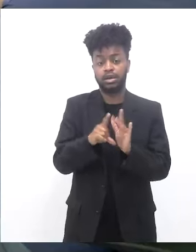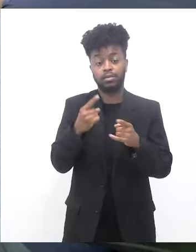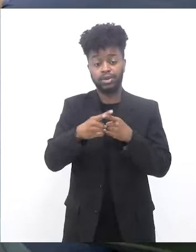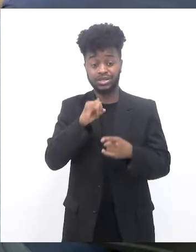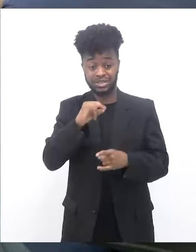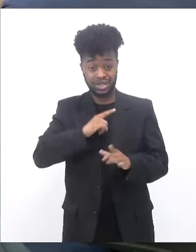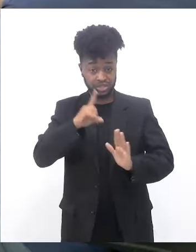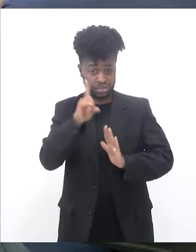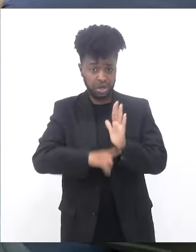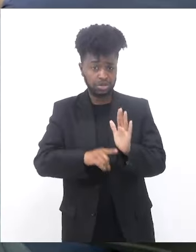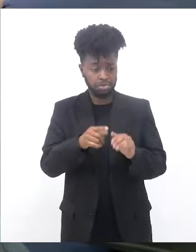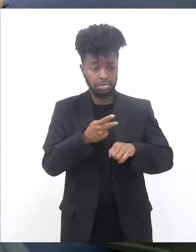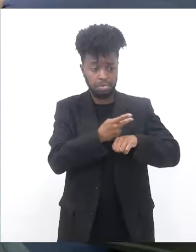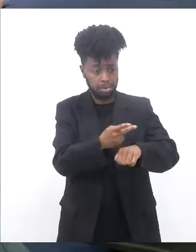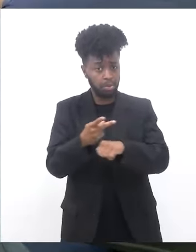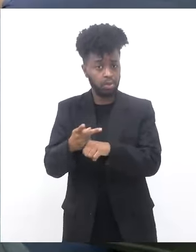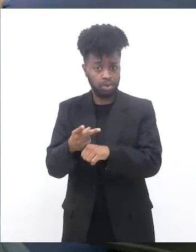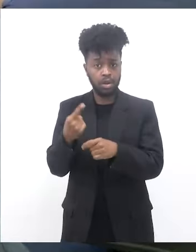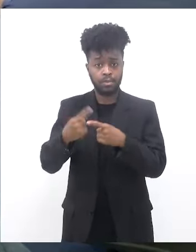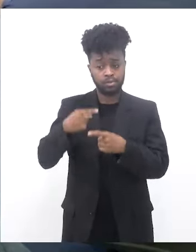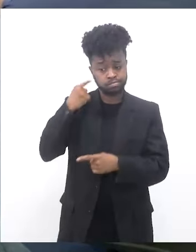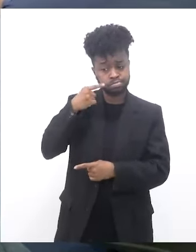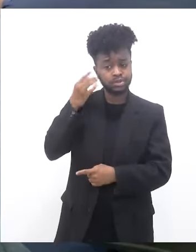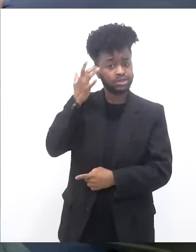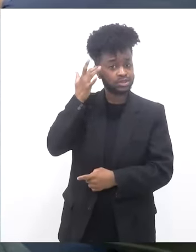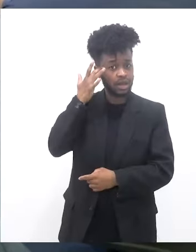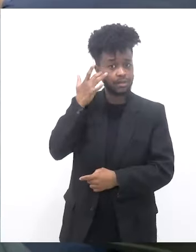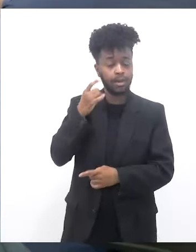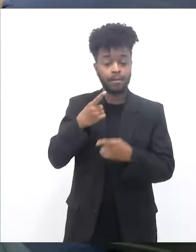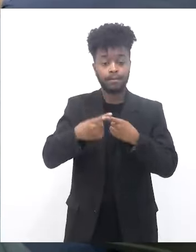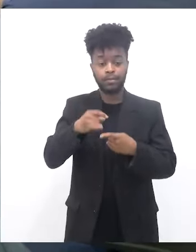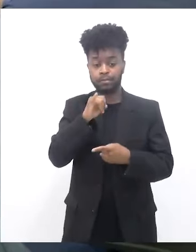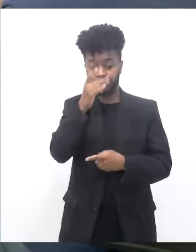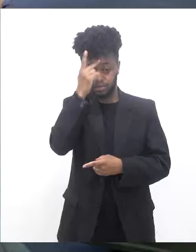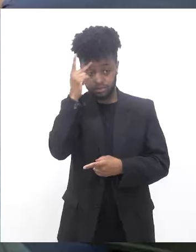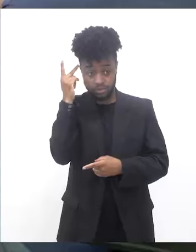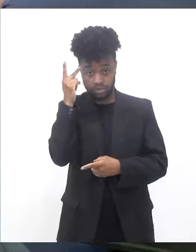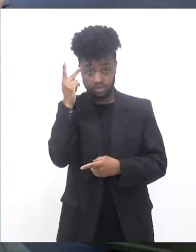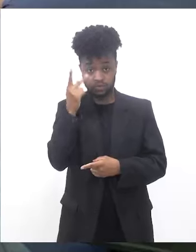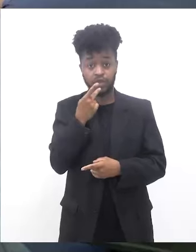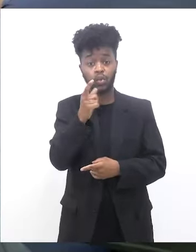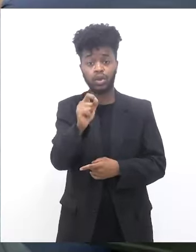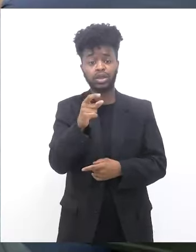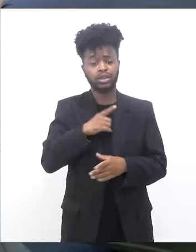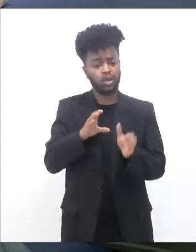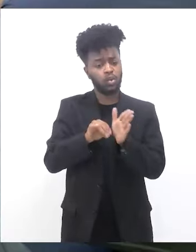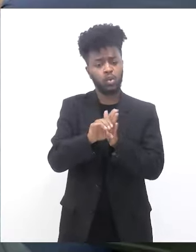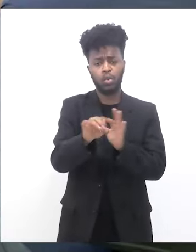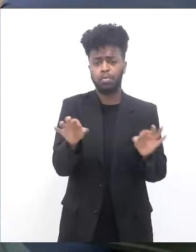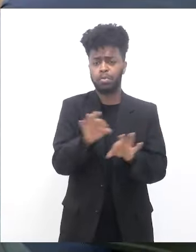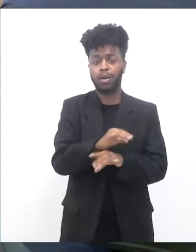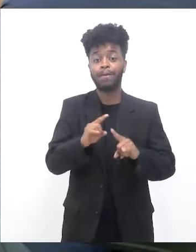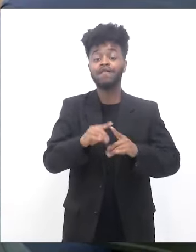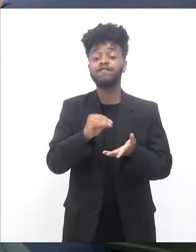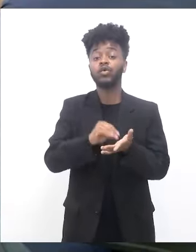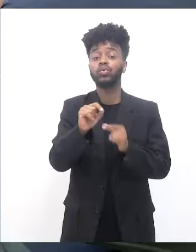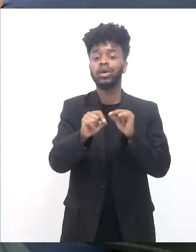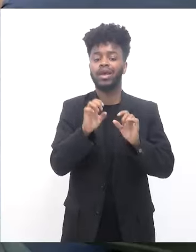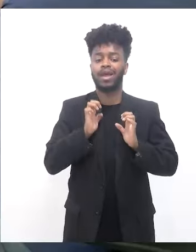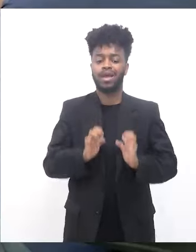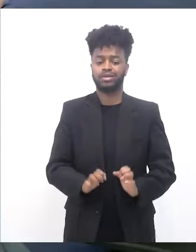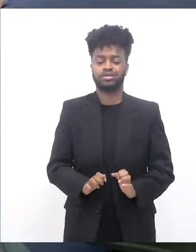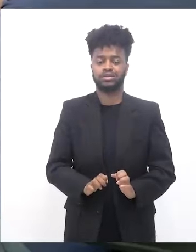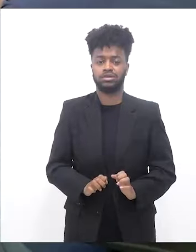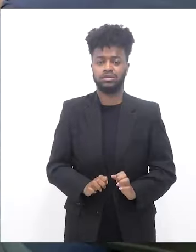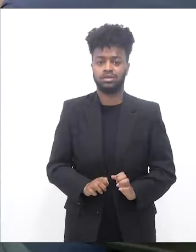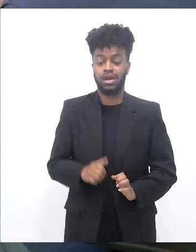um direito, o cara vai lá atrás. Pode ter certeza que advogados sabem disso. O cara chega e sabe, ó, isso aqui já pesquisou, já chegou com o Google. O problema é a ética,